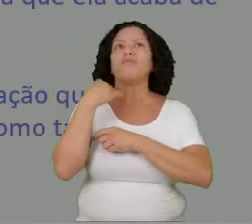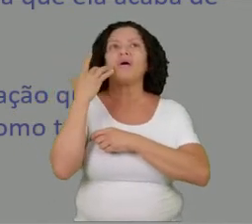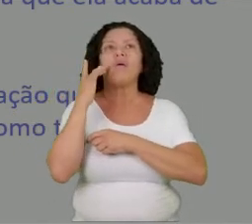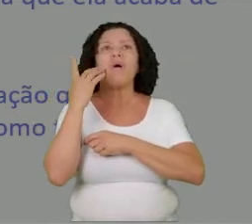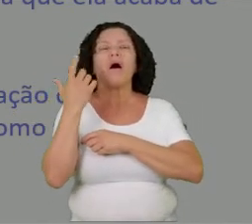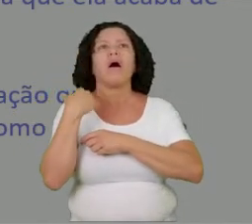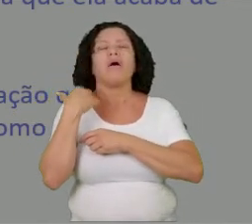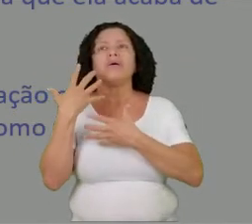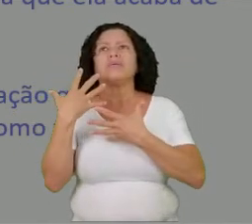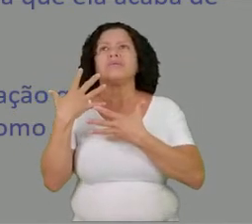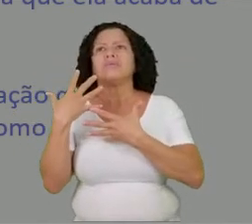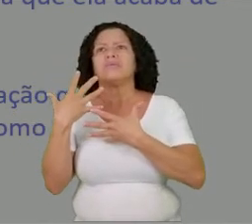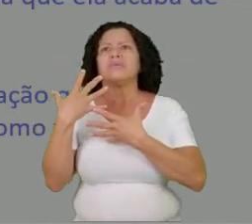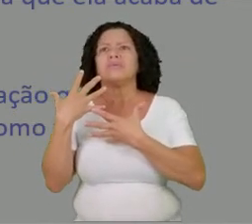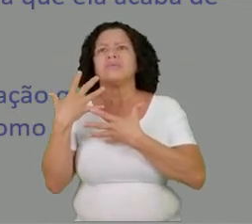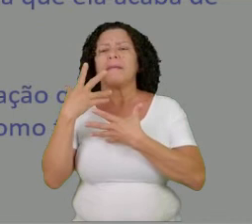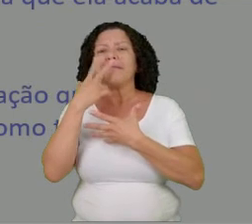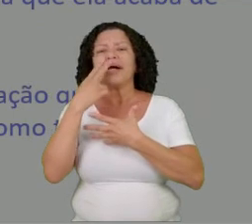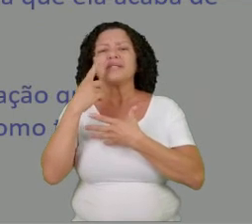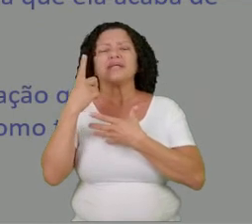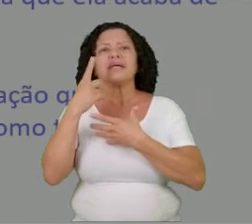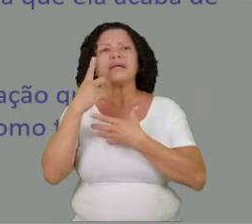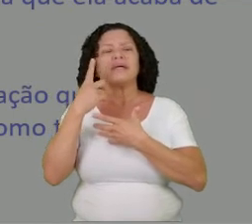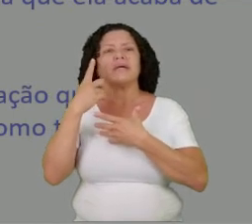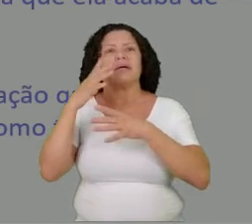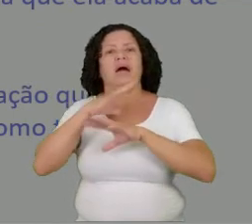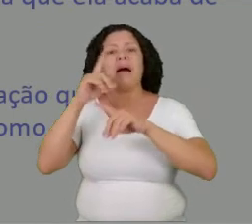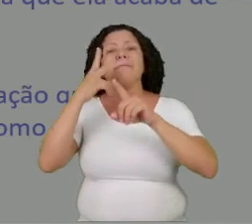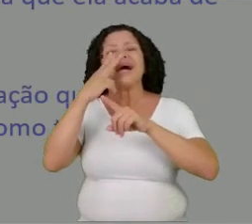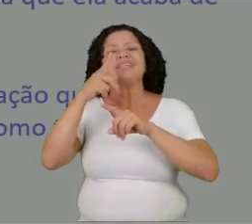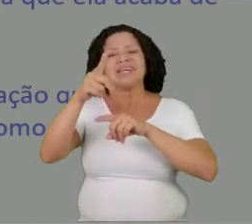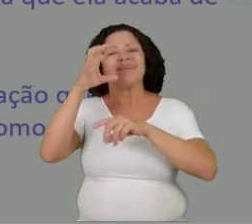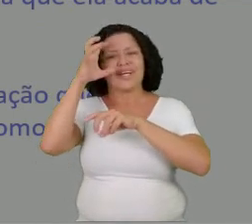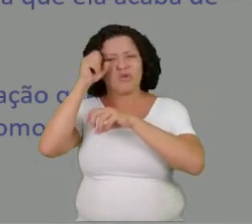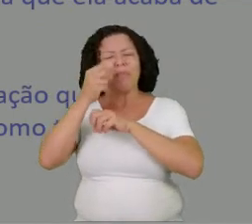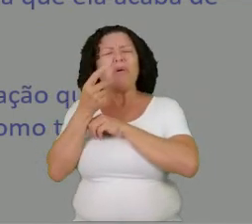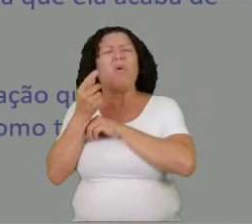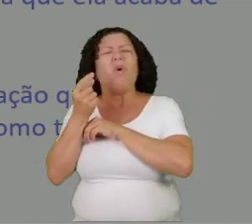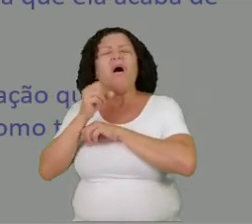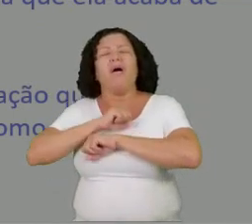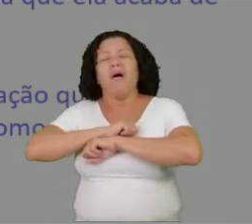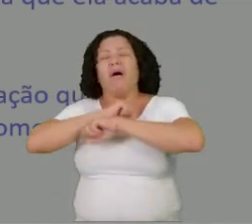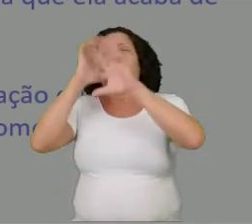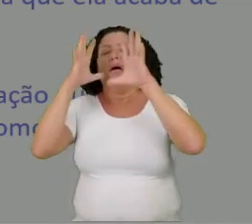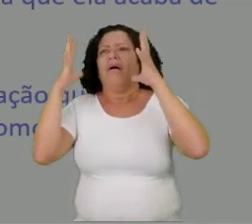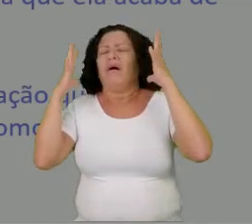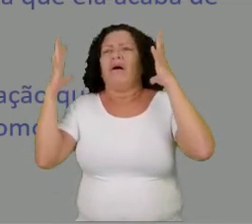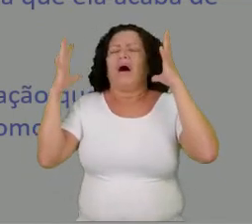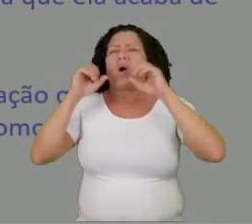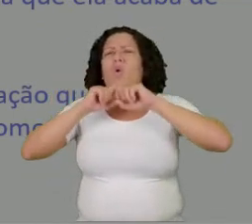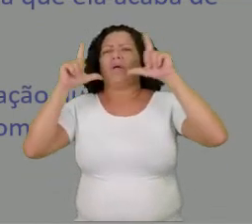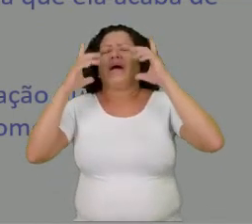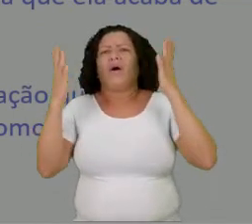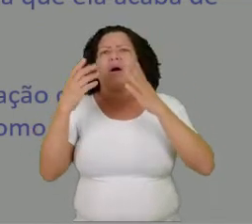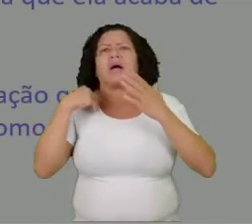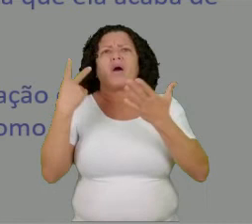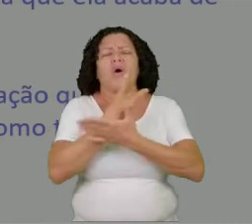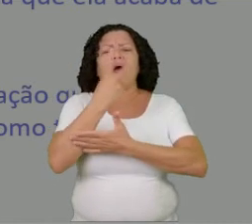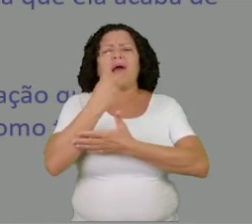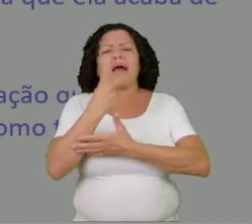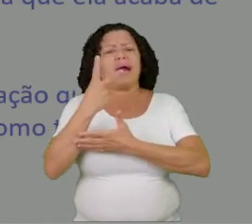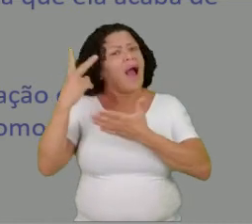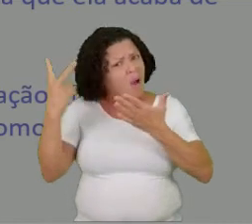novo local. Ela se acha como aturdida, no estado de uma pessoa que despertou de um profundo sono e